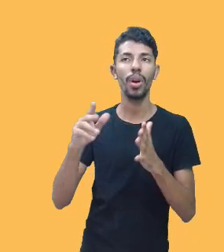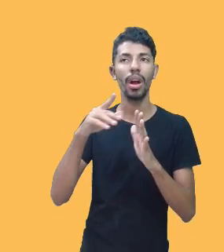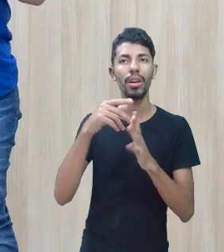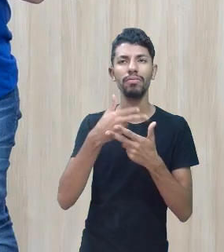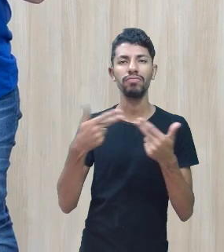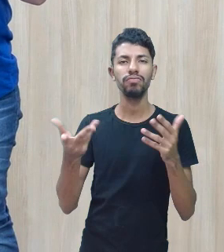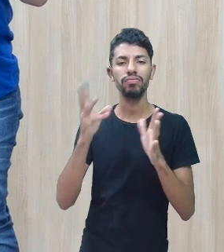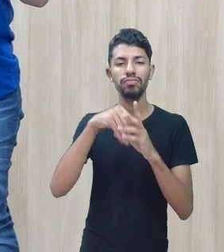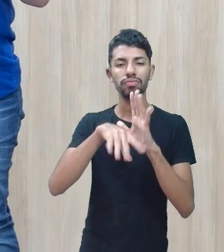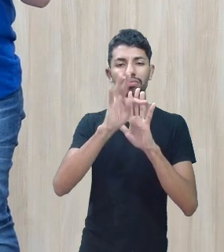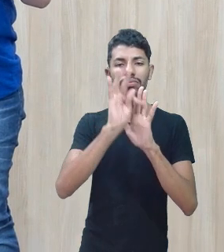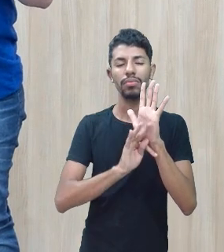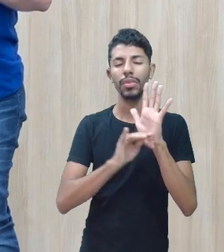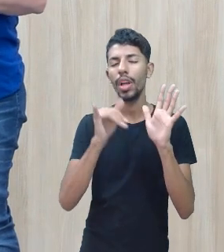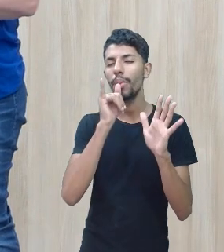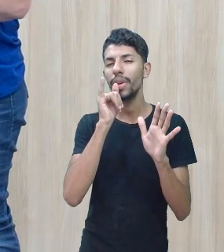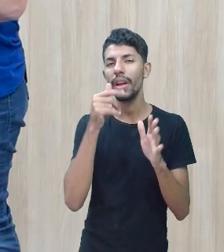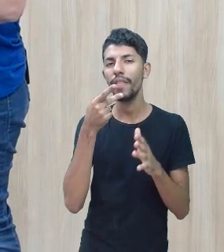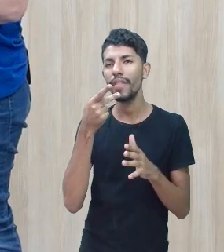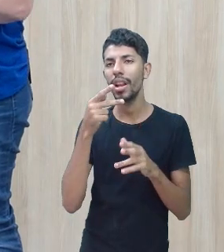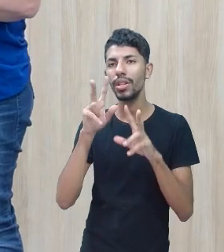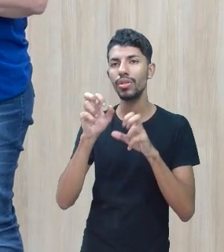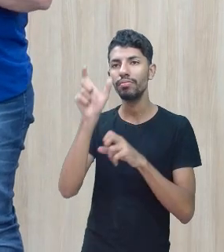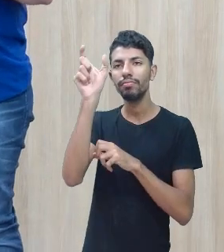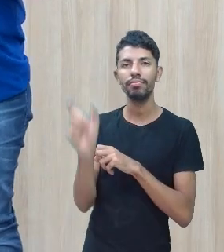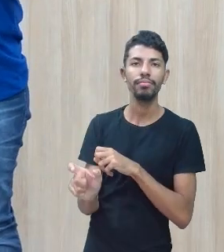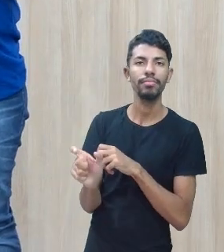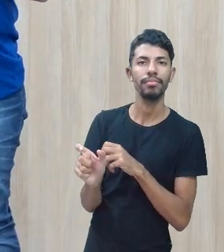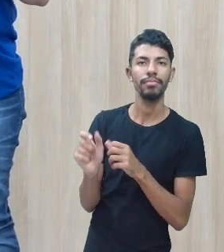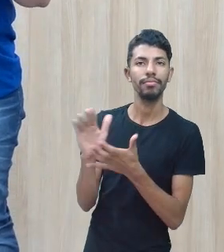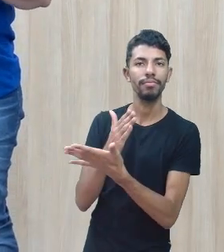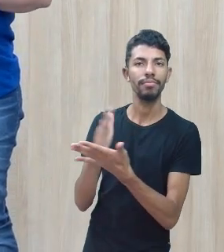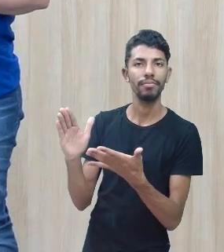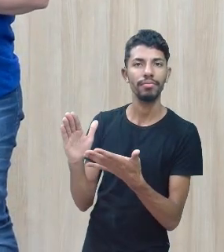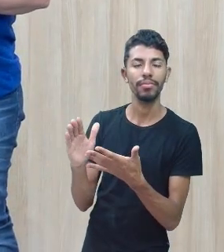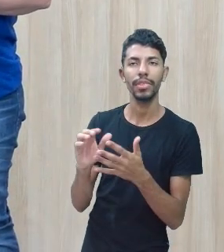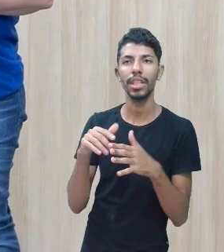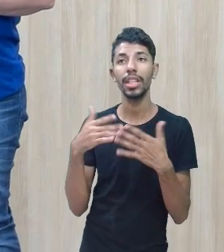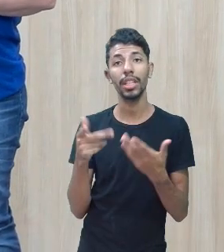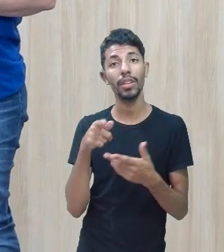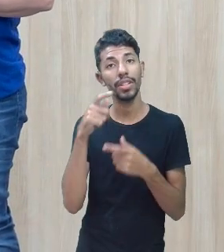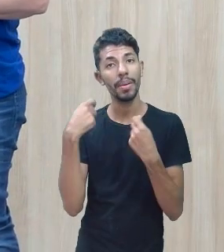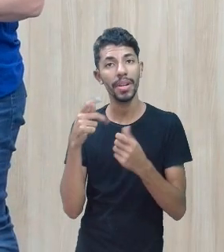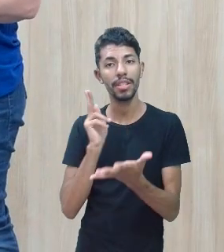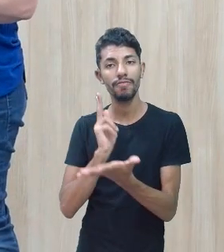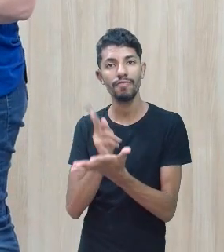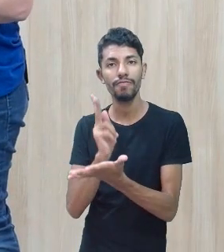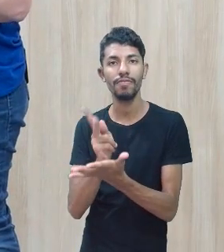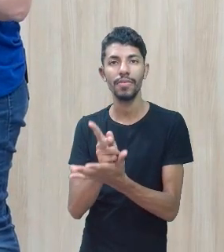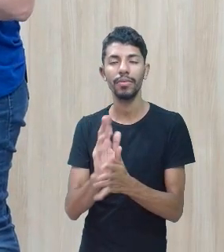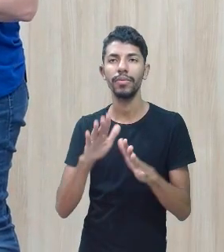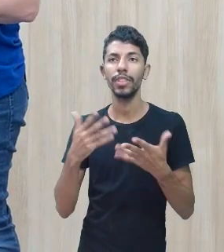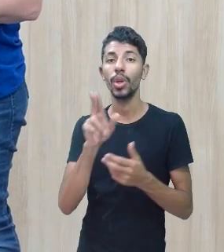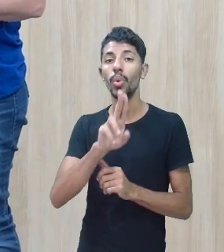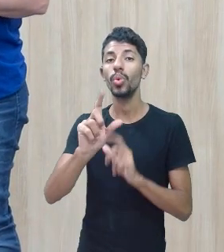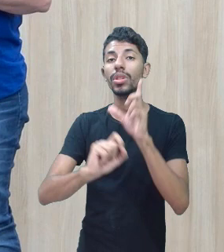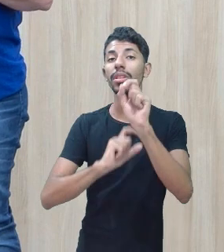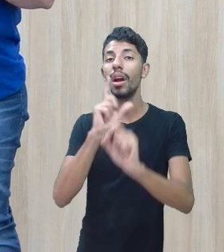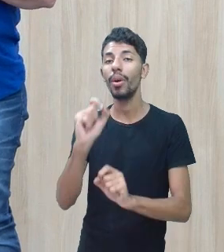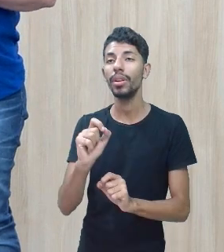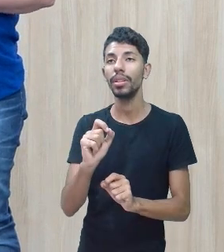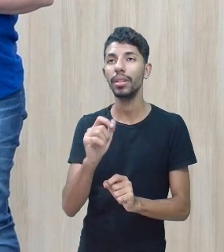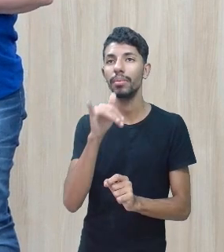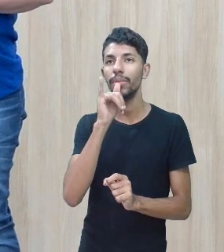Você fala sobre alguém, né? E aí você precisa continuar falando dessa pessoa. Então, você usa